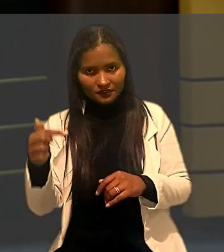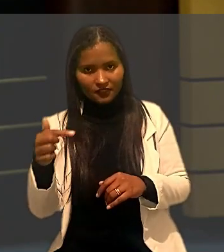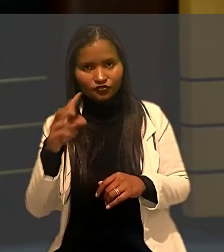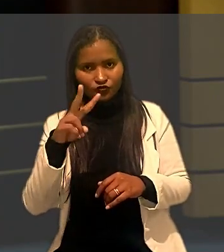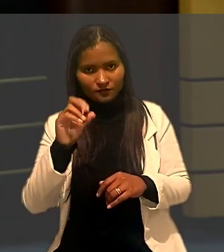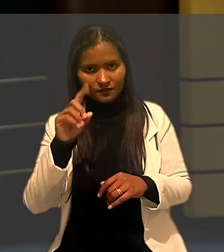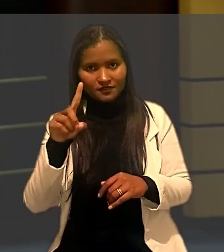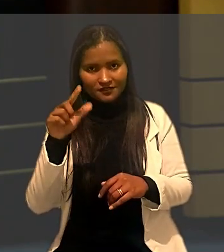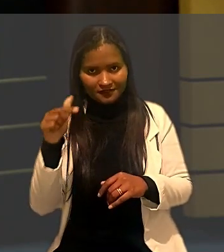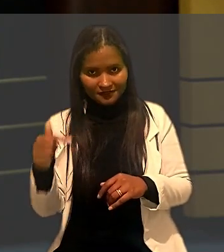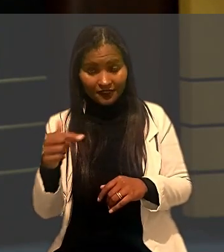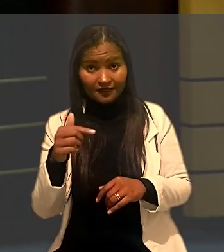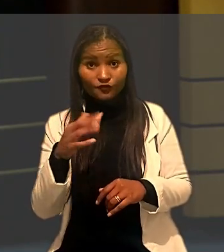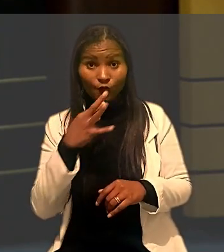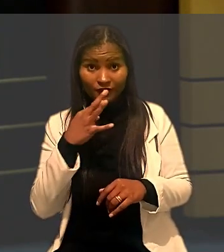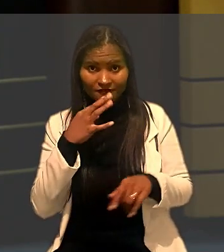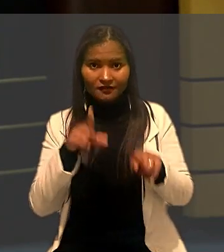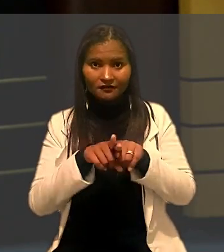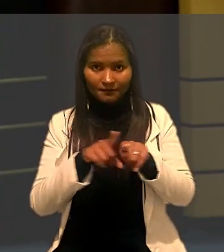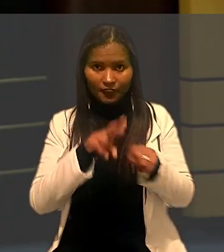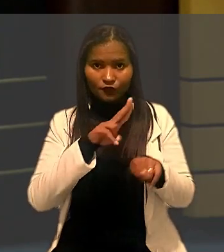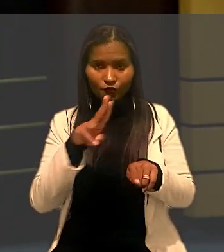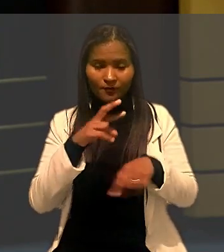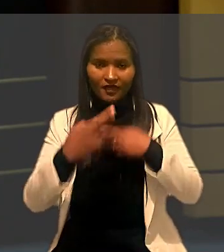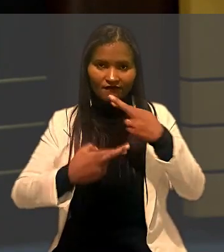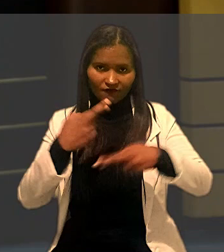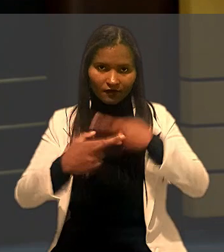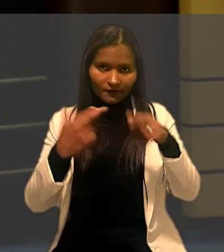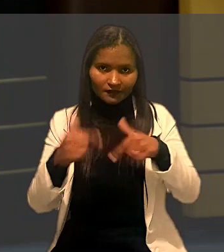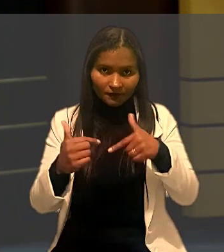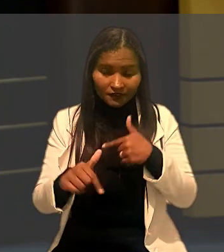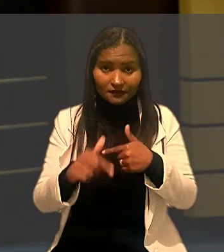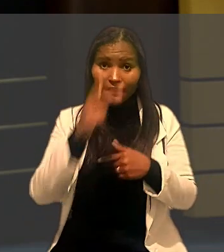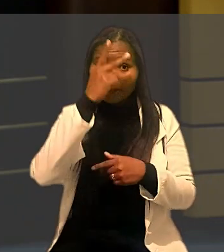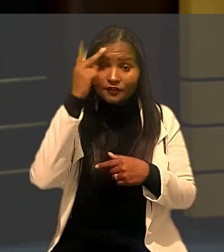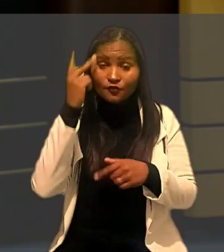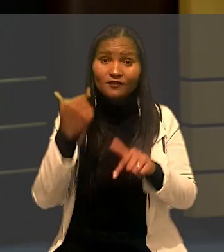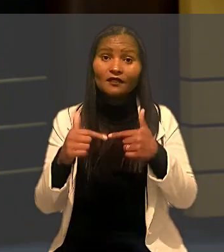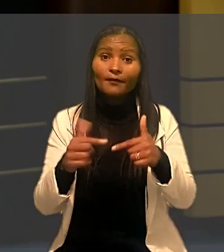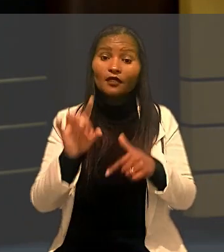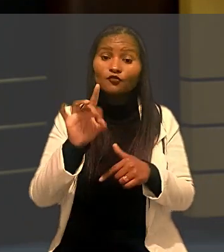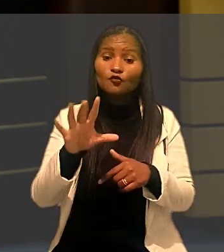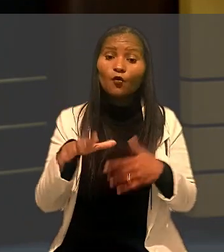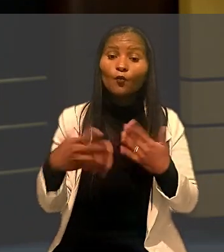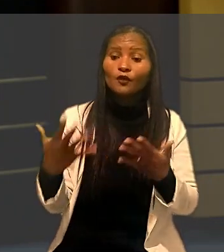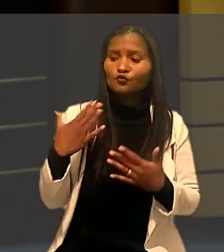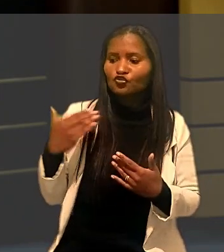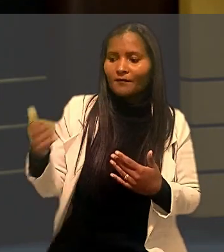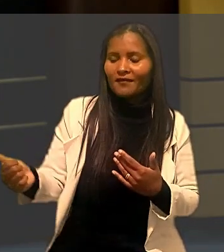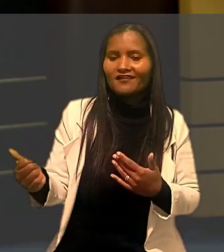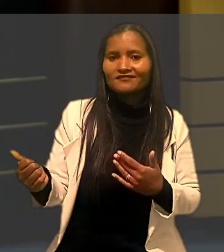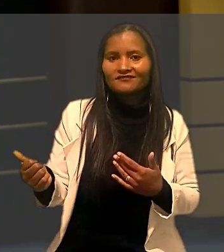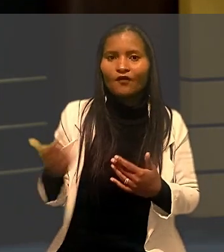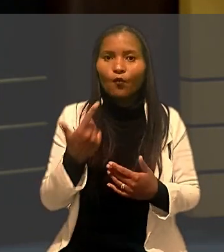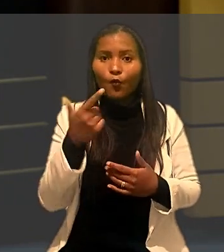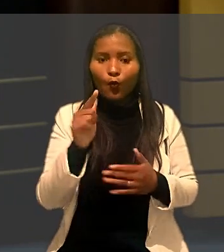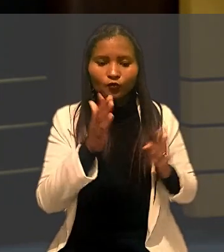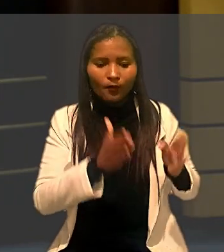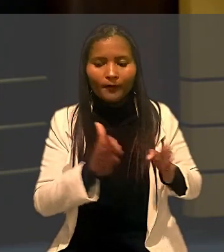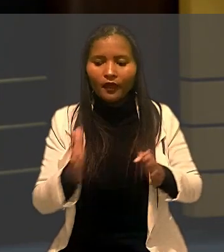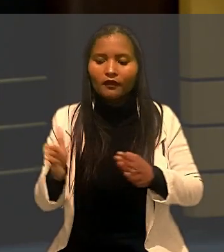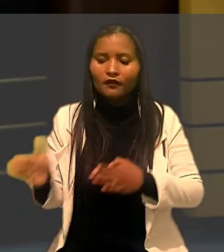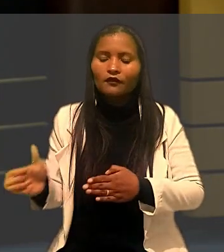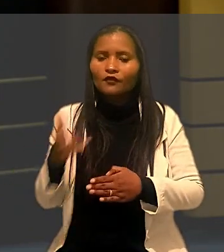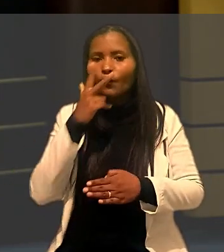13.467 de 2017, também conhecida como Reforma Trabalhista, a pessoa trabalha somente quando é convocada. Nos